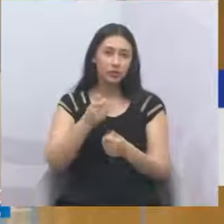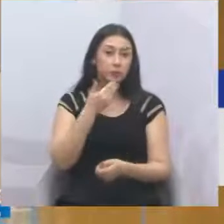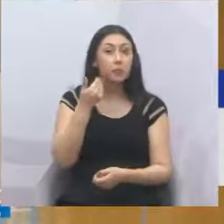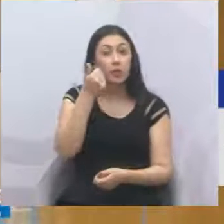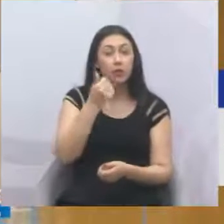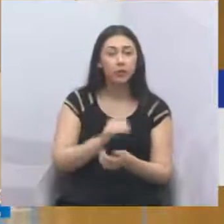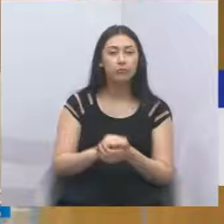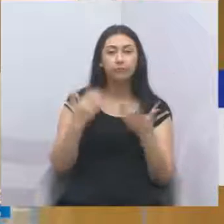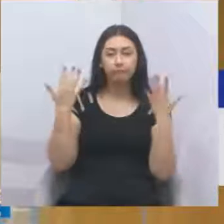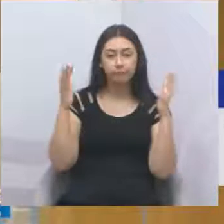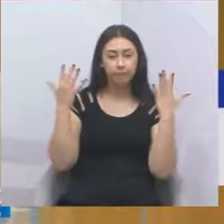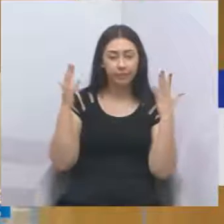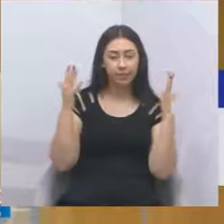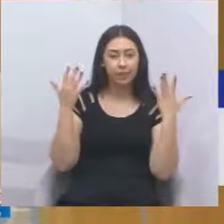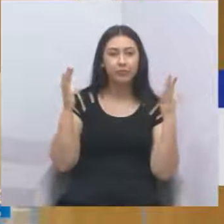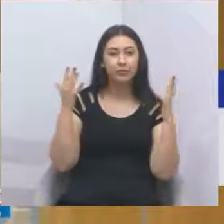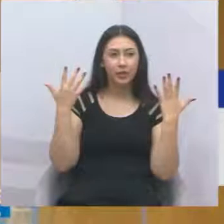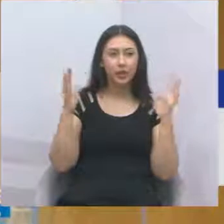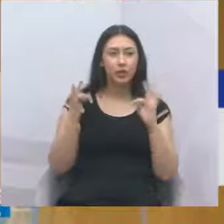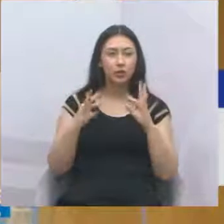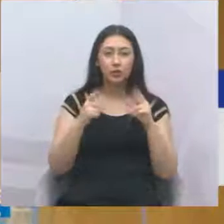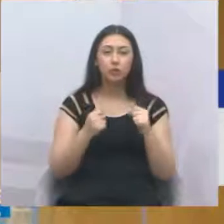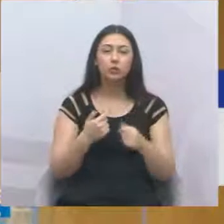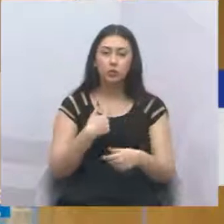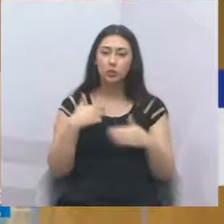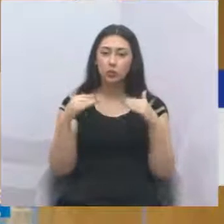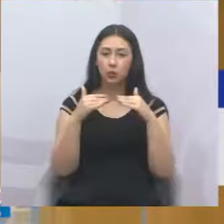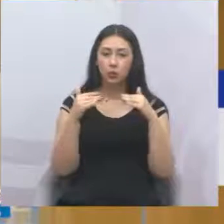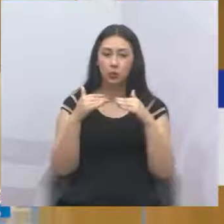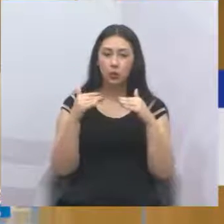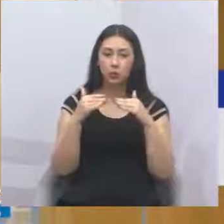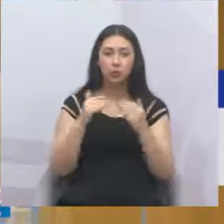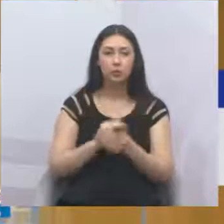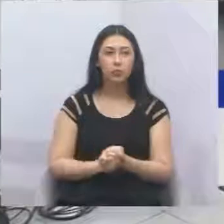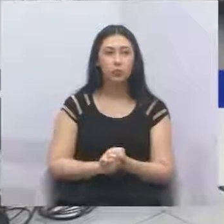Jacareí. Mas parabéns aos autores, eu sou favorável.